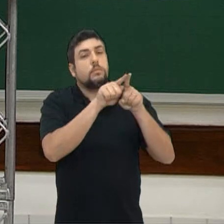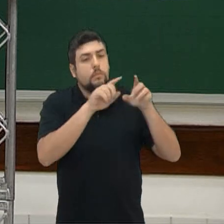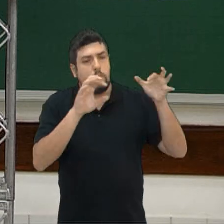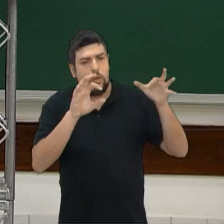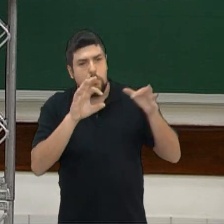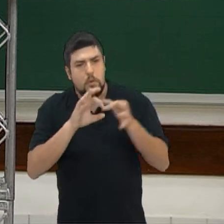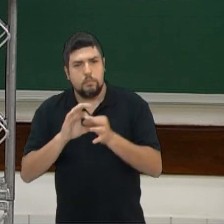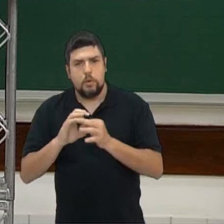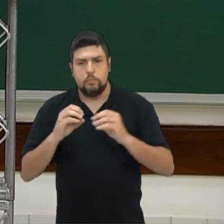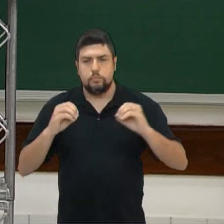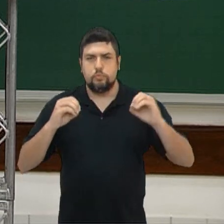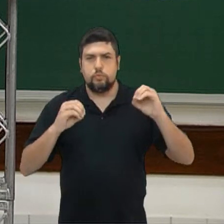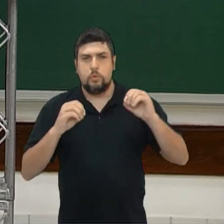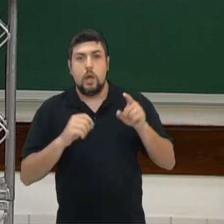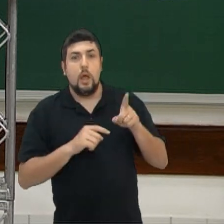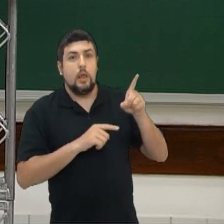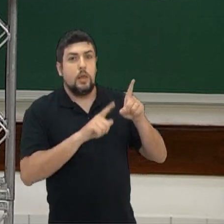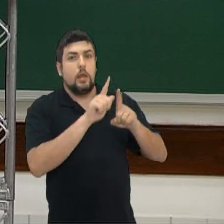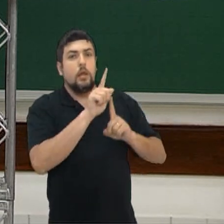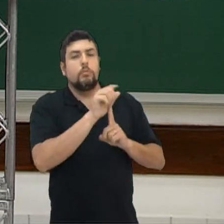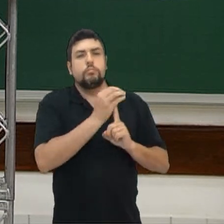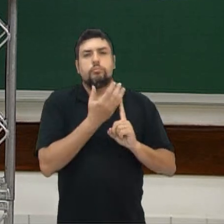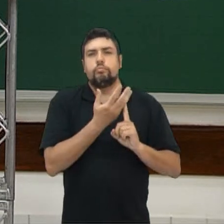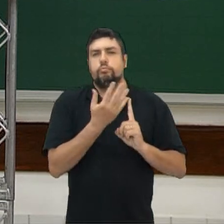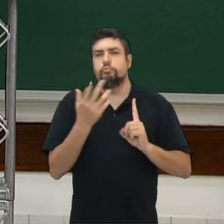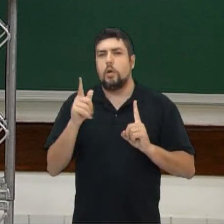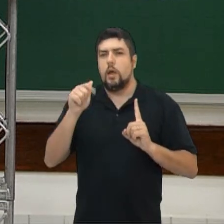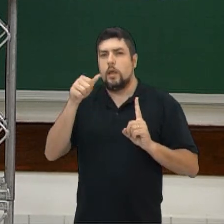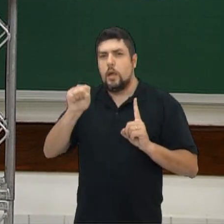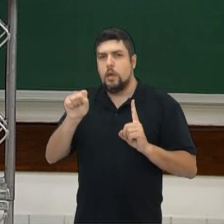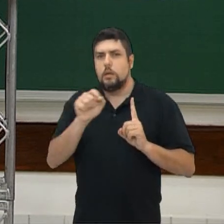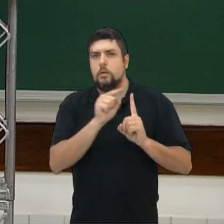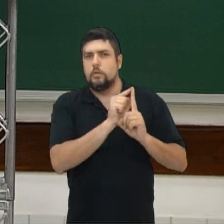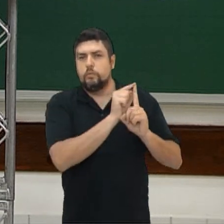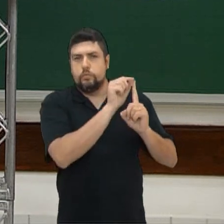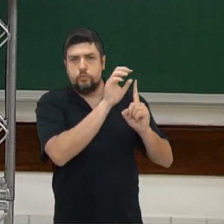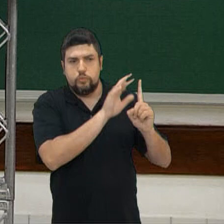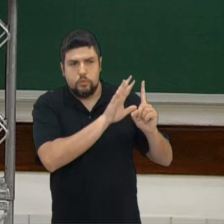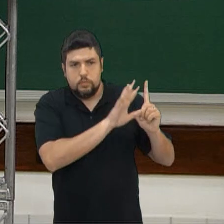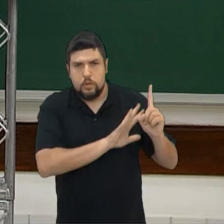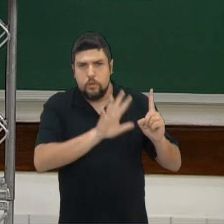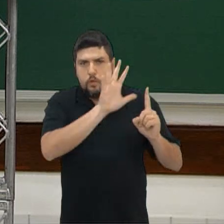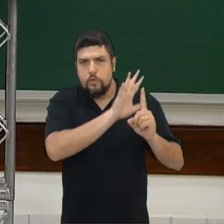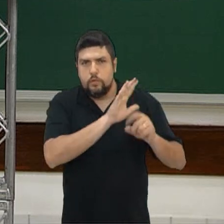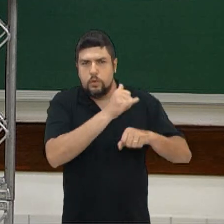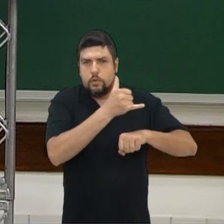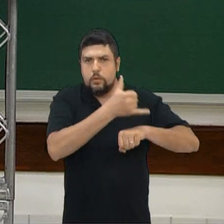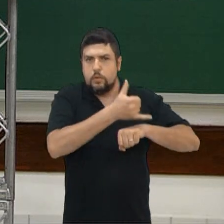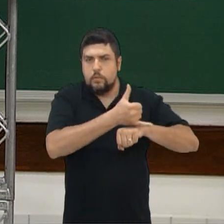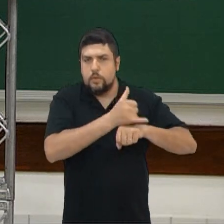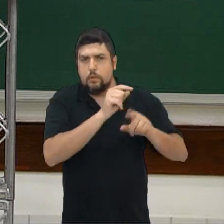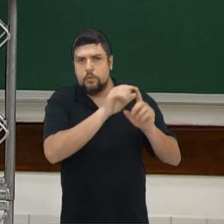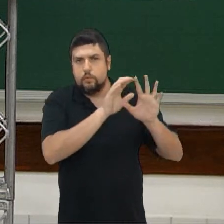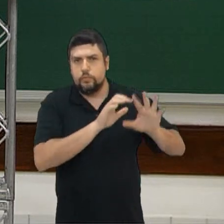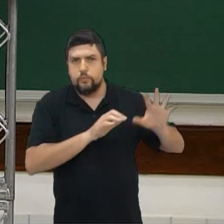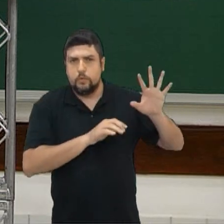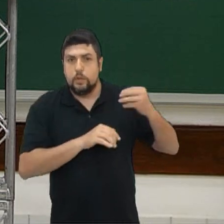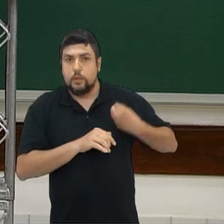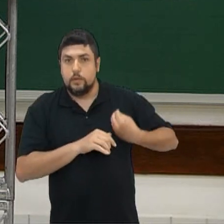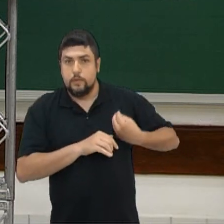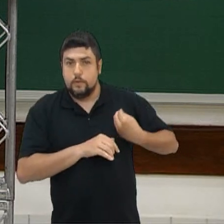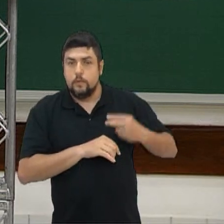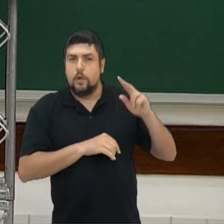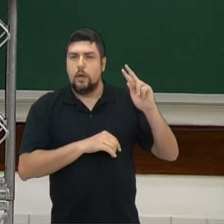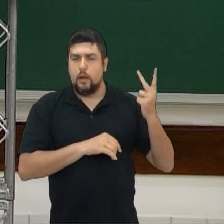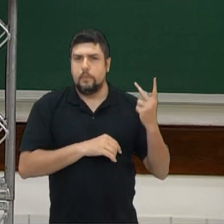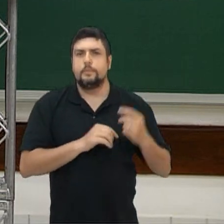Lembrando que o hidrogênio ele é um gás, por mais que ele esteja na família dos metais alcalinos, certo? É